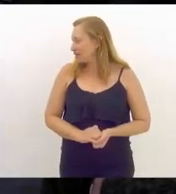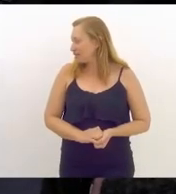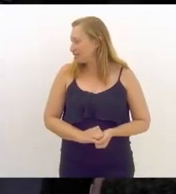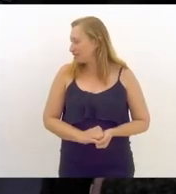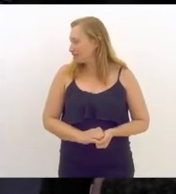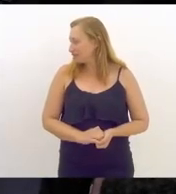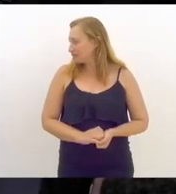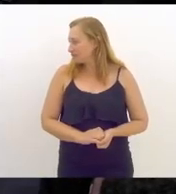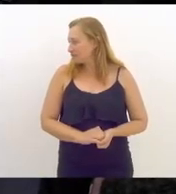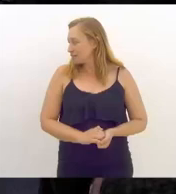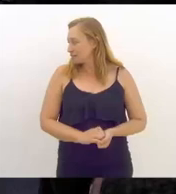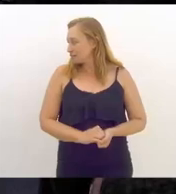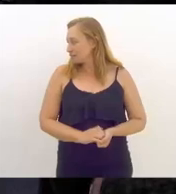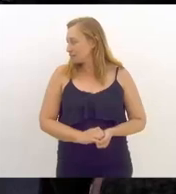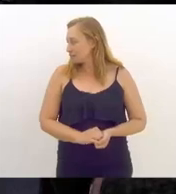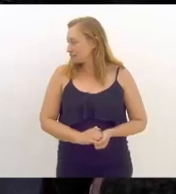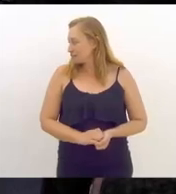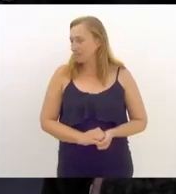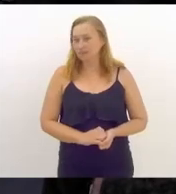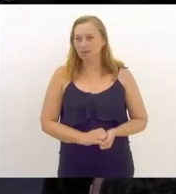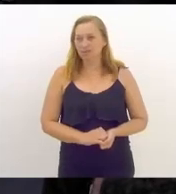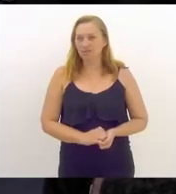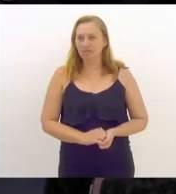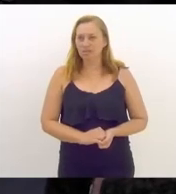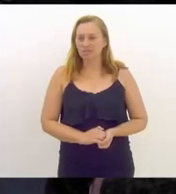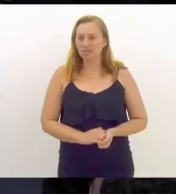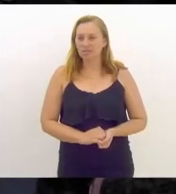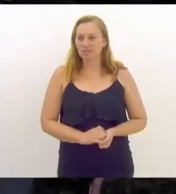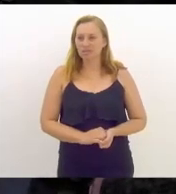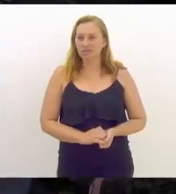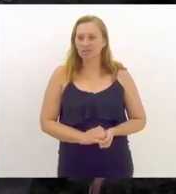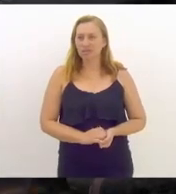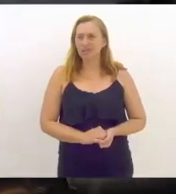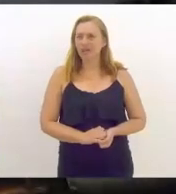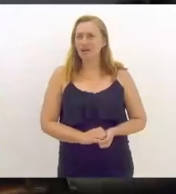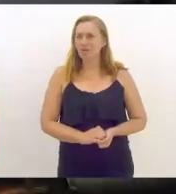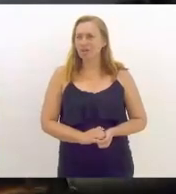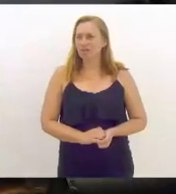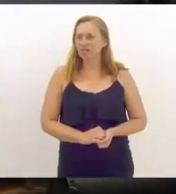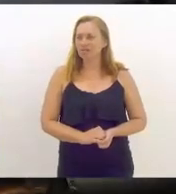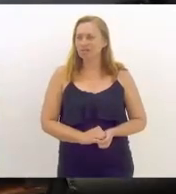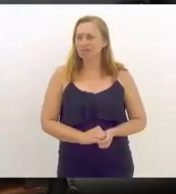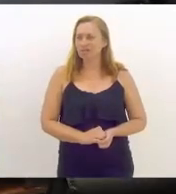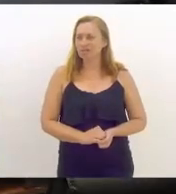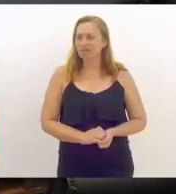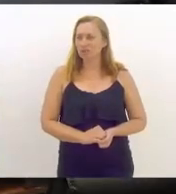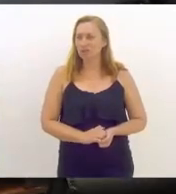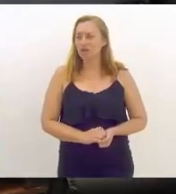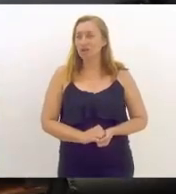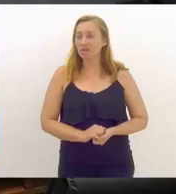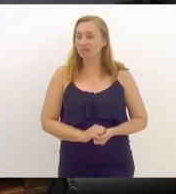delegado Carlos Augusto Deputado deodalto deputada Rejane enfermeira Rejane